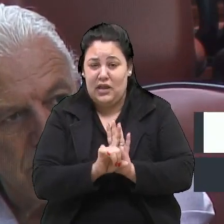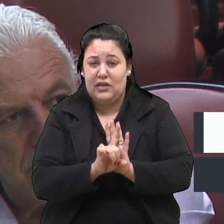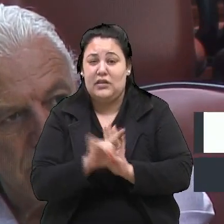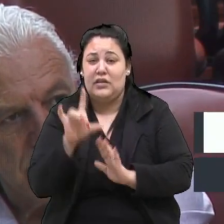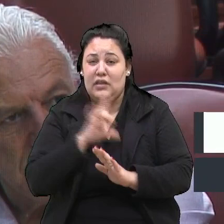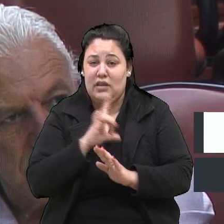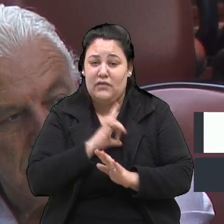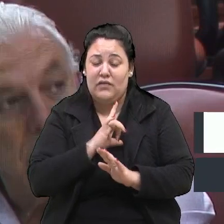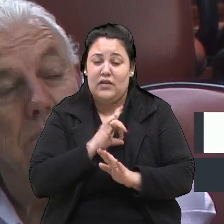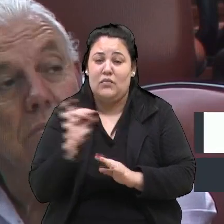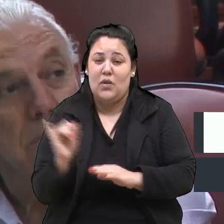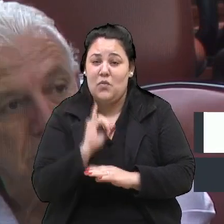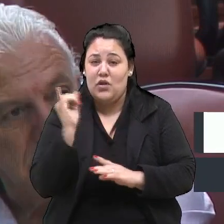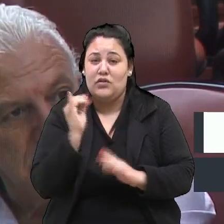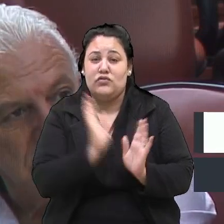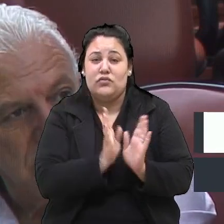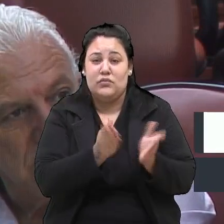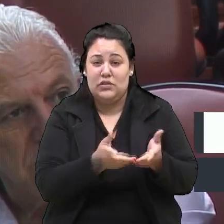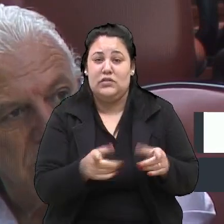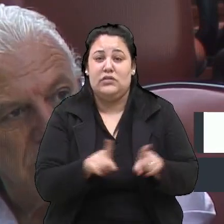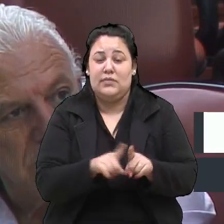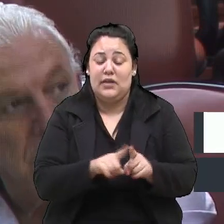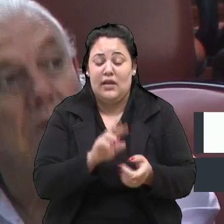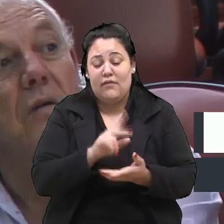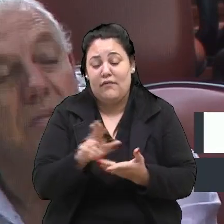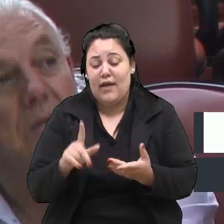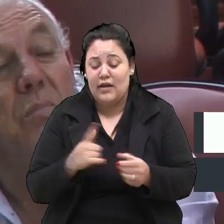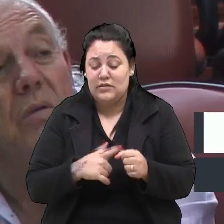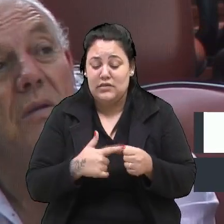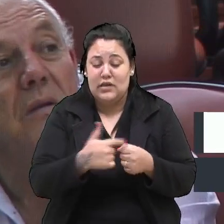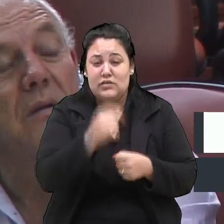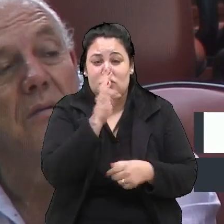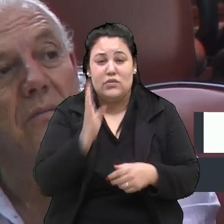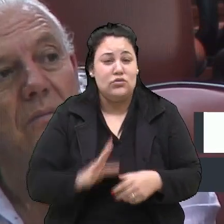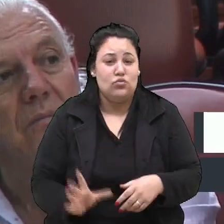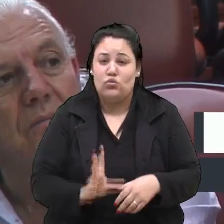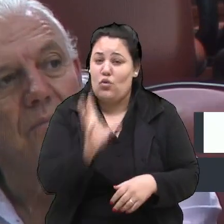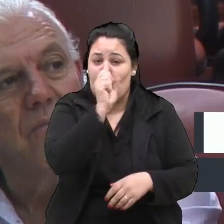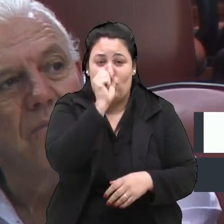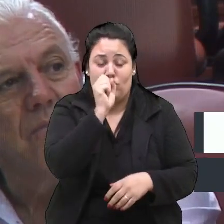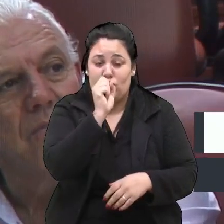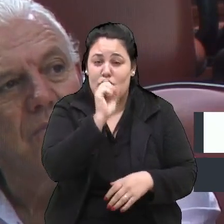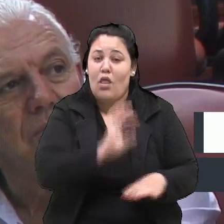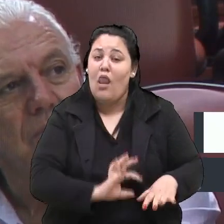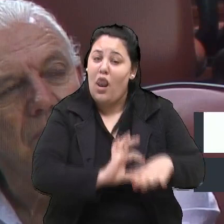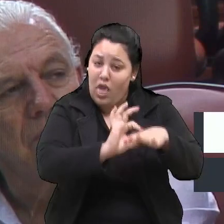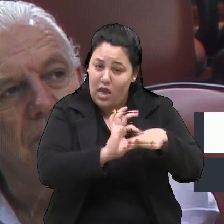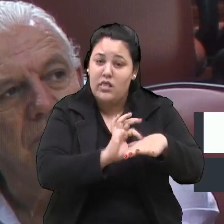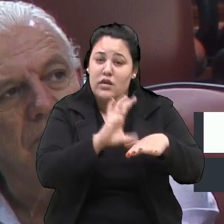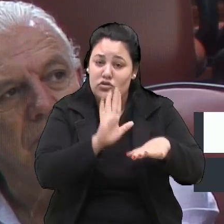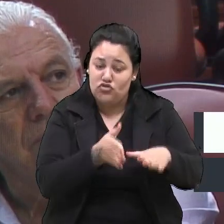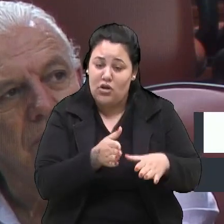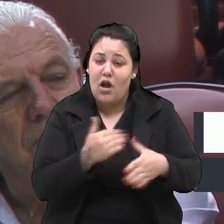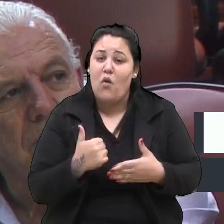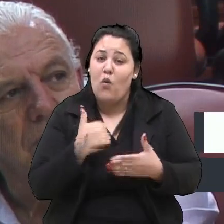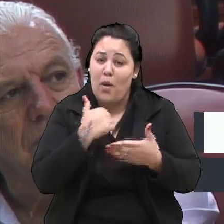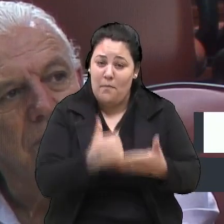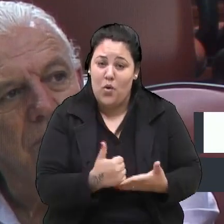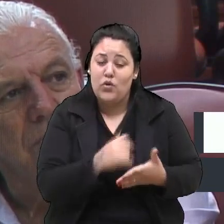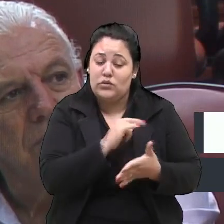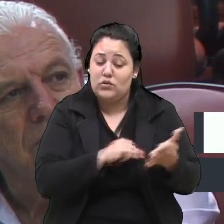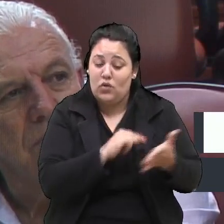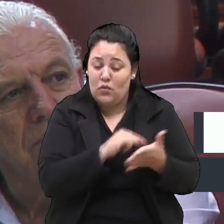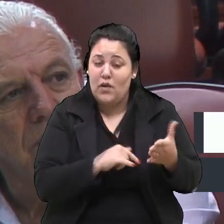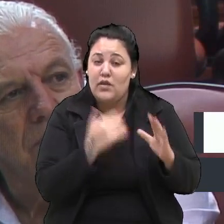importante comissão e vários municípios no Brasil, né, estão liderando essas moções de apoio e estão encaminhando